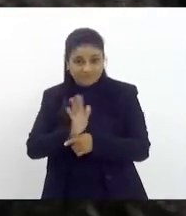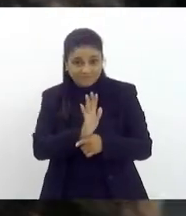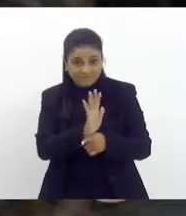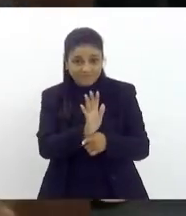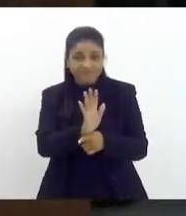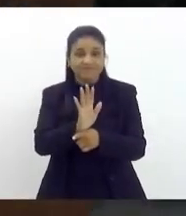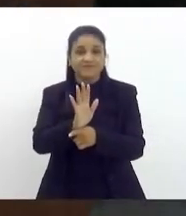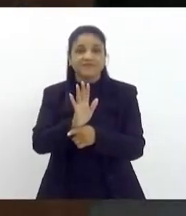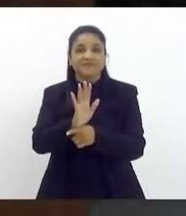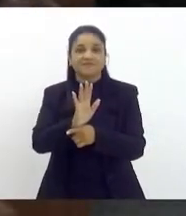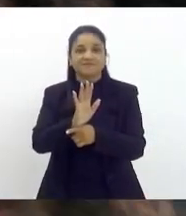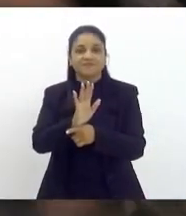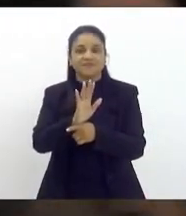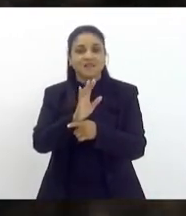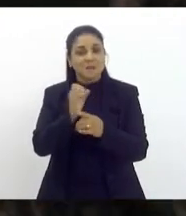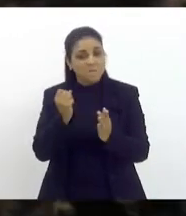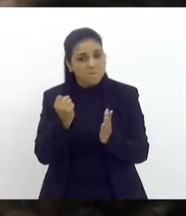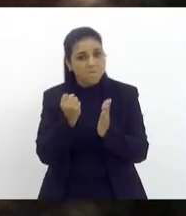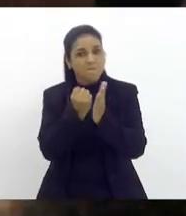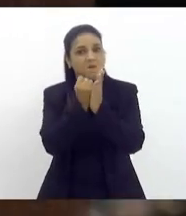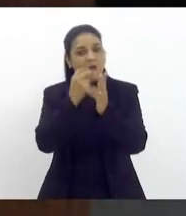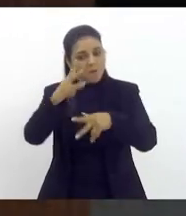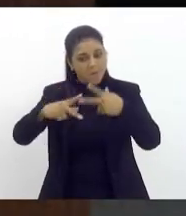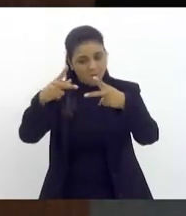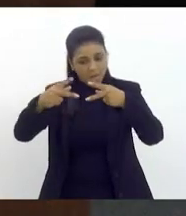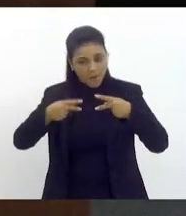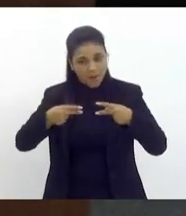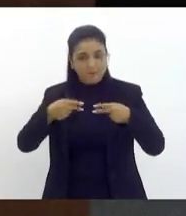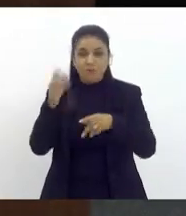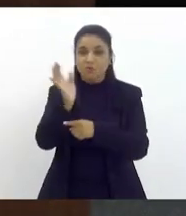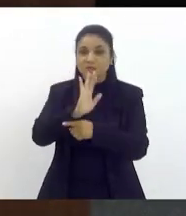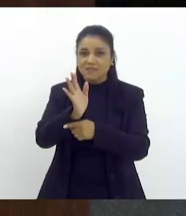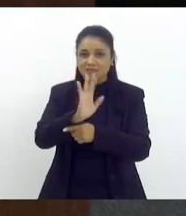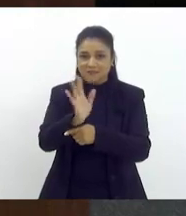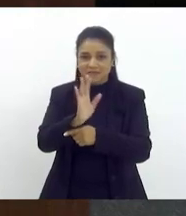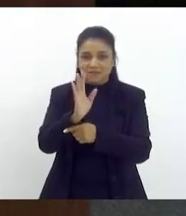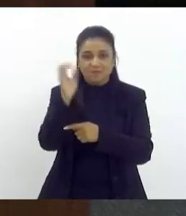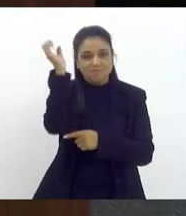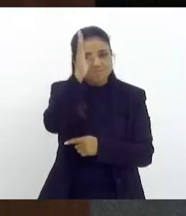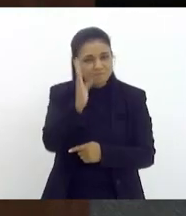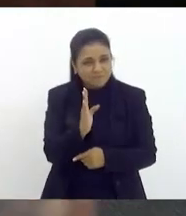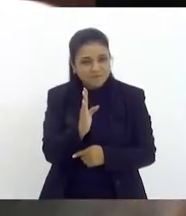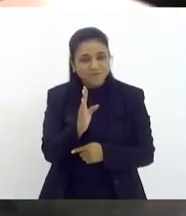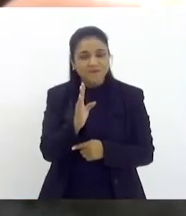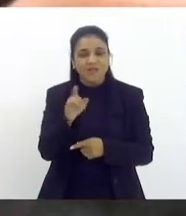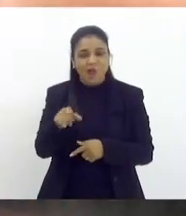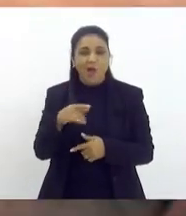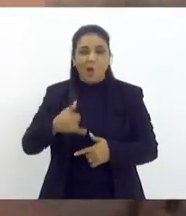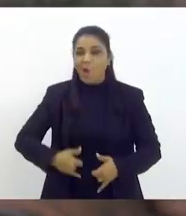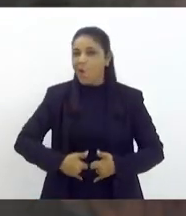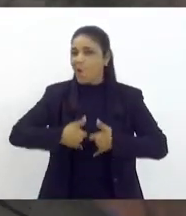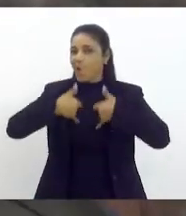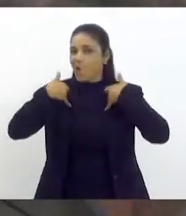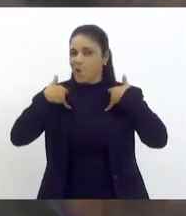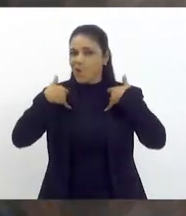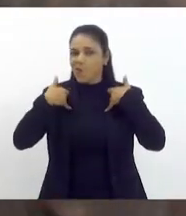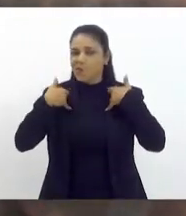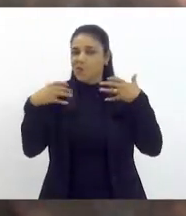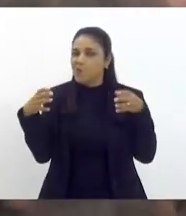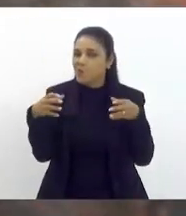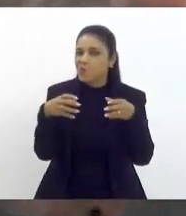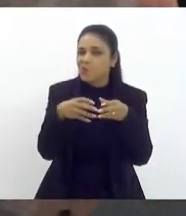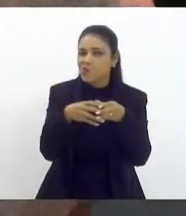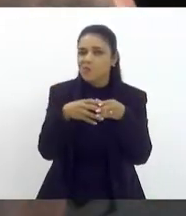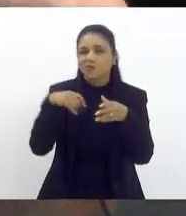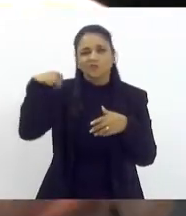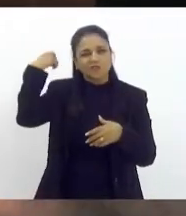titular de diversos prêmios do cinema nacional Zezé Mota orgulho é toda classe artística todos